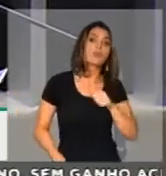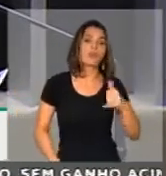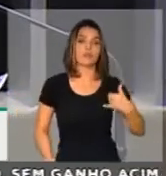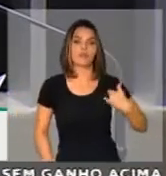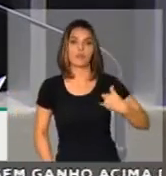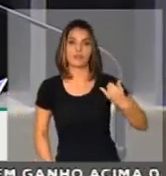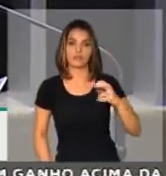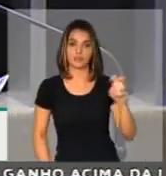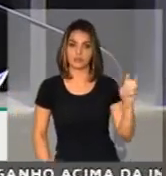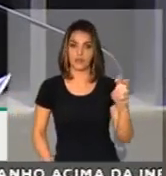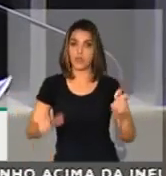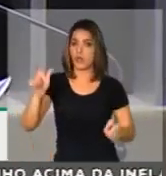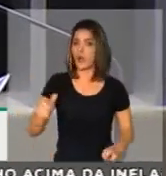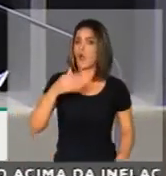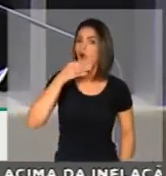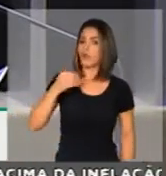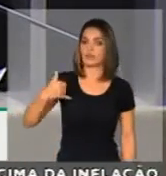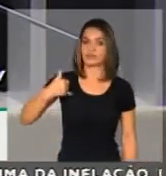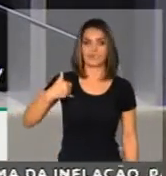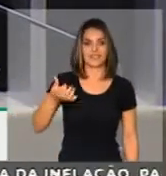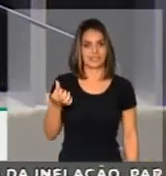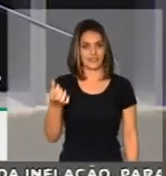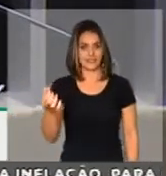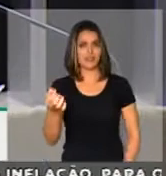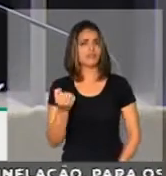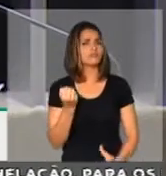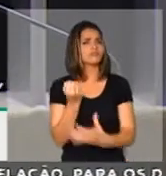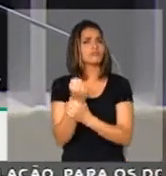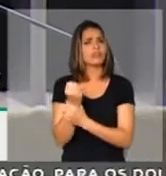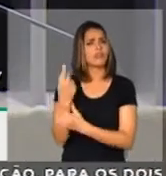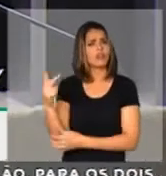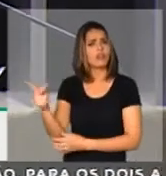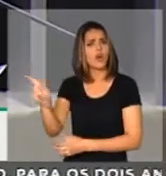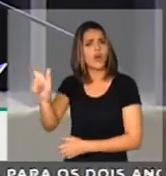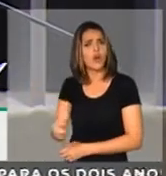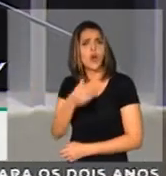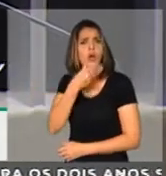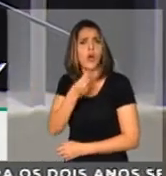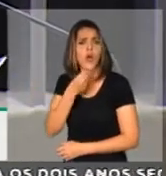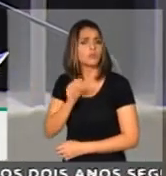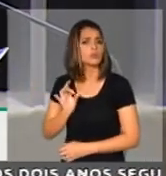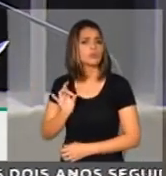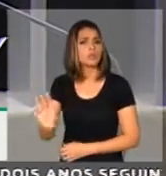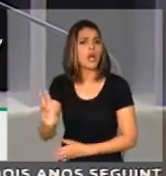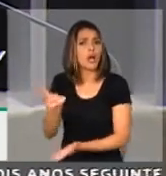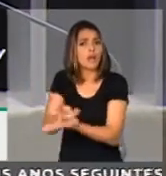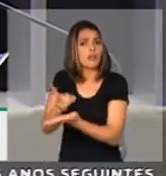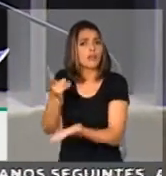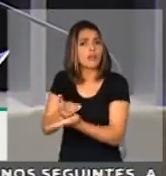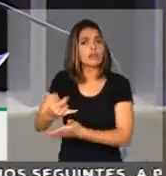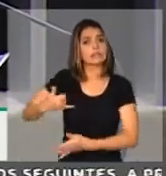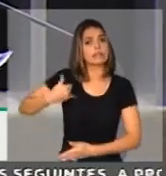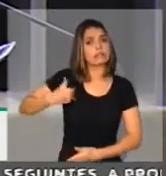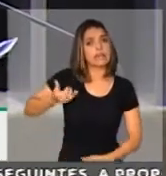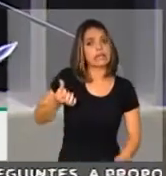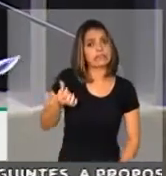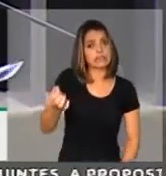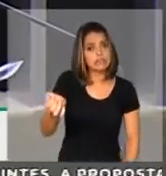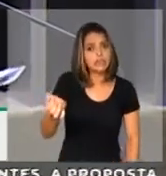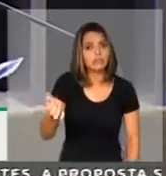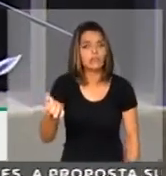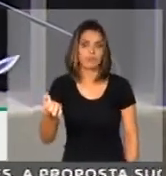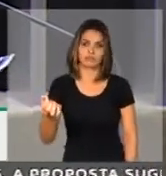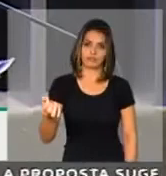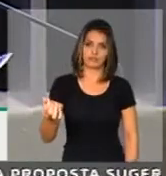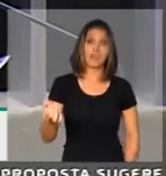o homem aos 60. Ou seja, para garantir apenas ao homem do campo a manutenção de uma idade que seria de 60